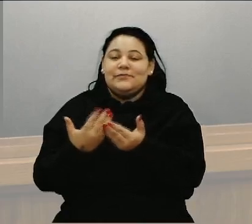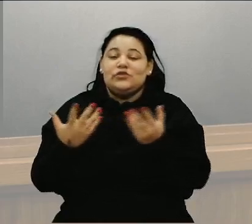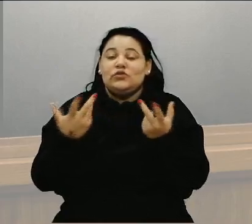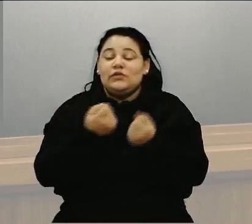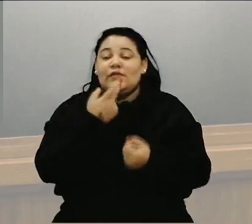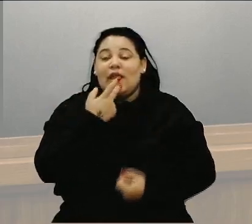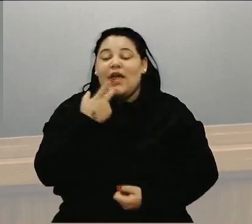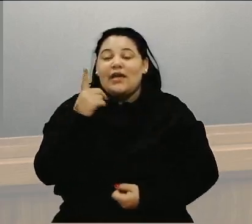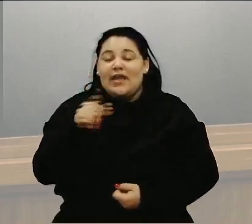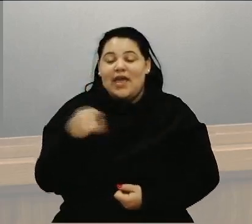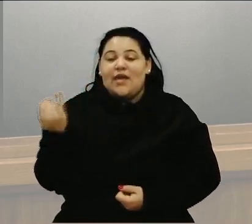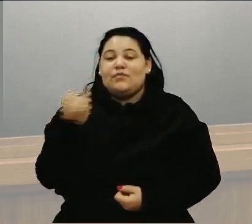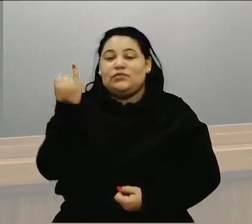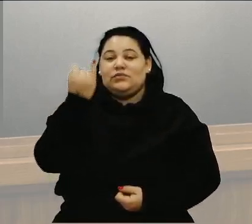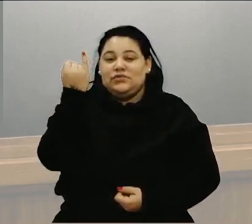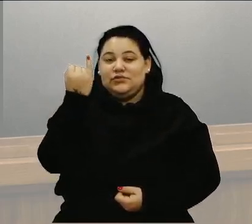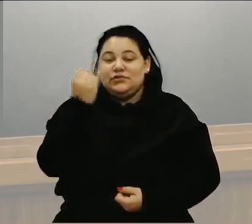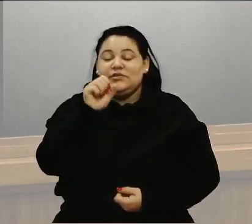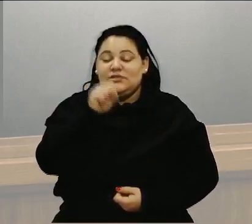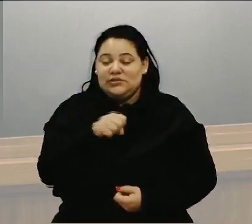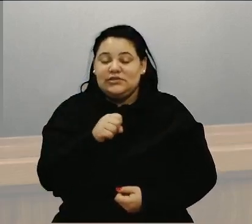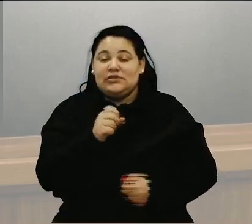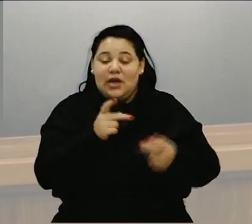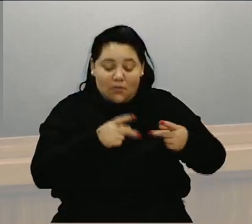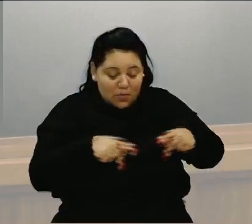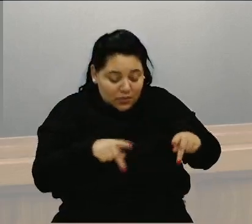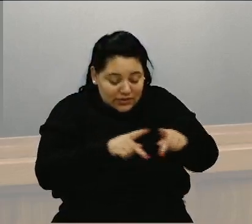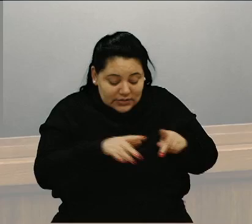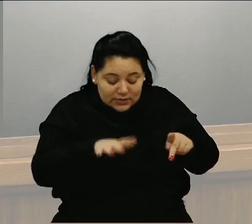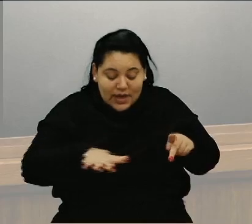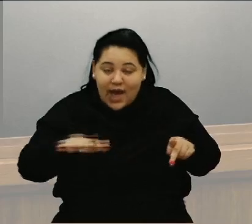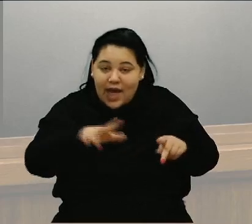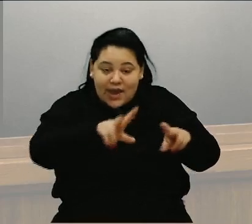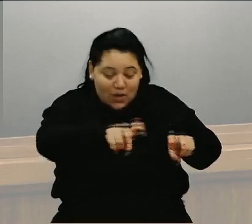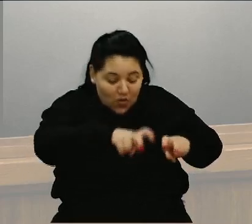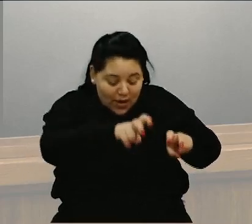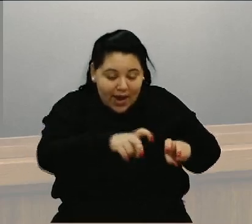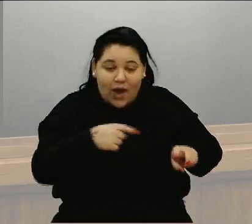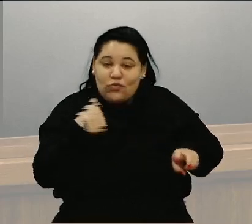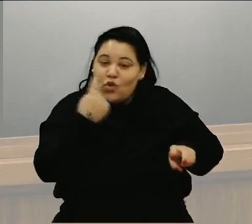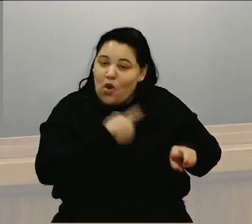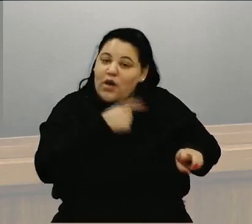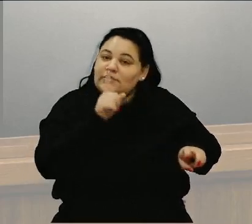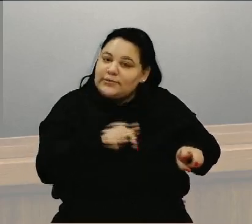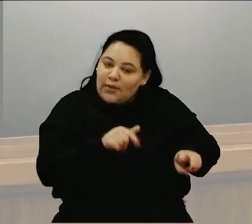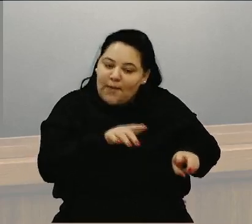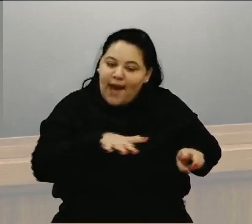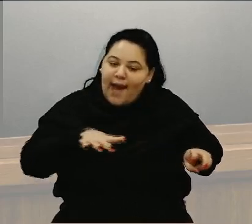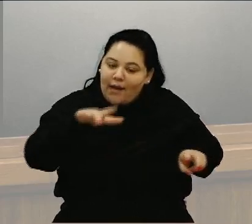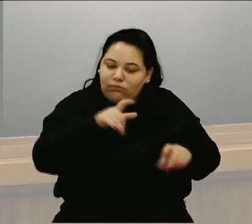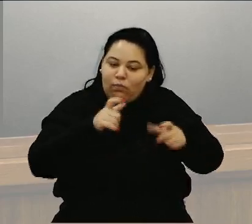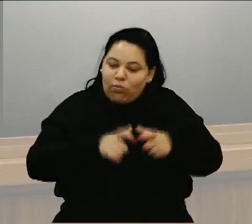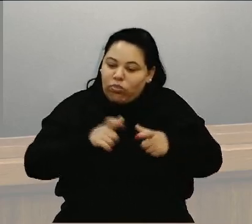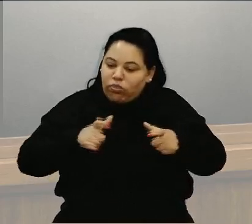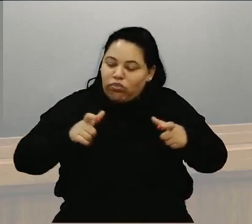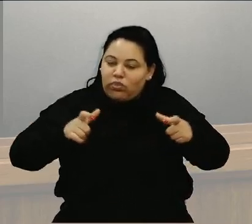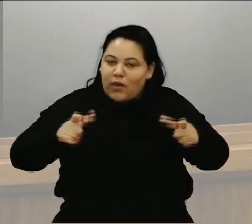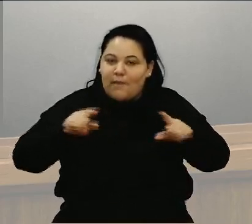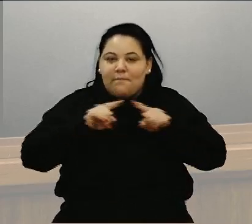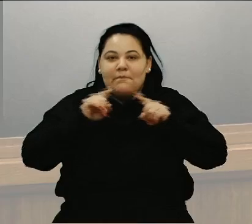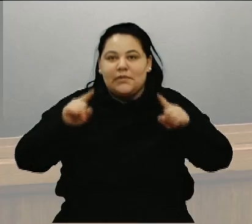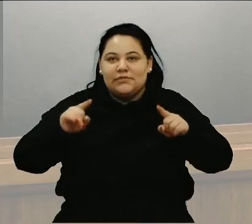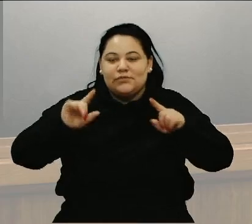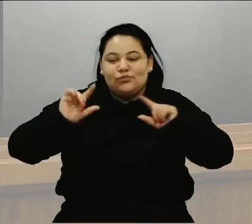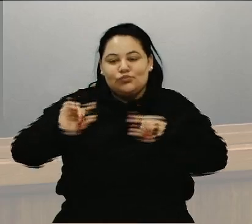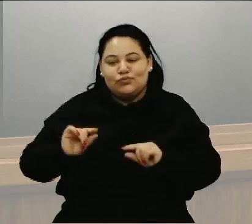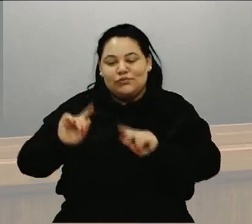importante que essa população da área rural nossa, que é uma área muito grande, mas com menos pessoas